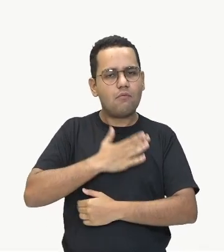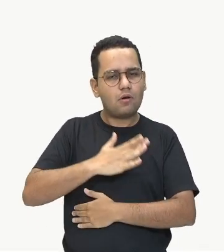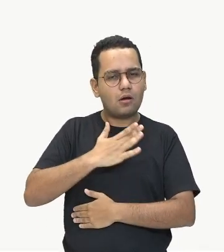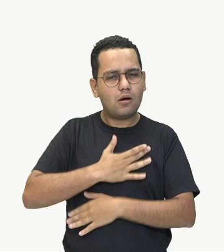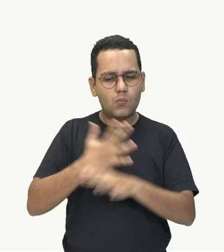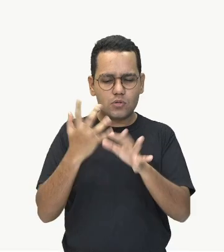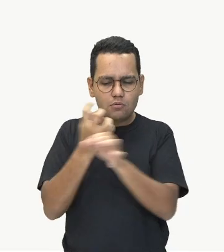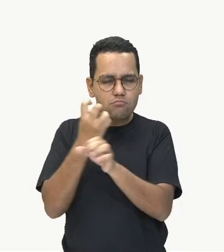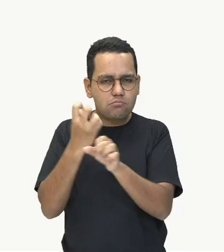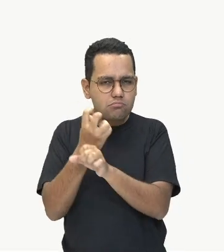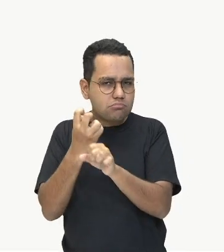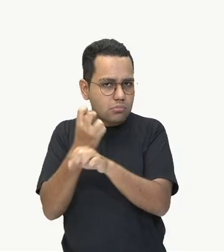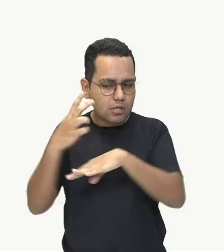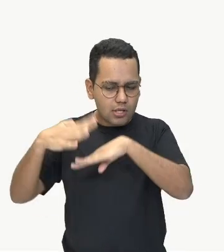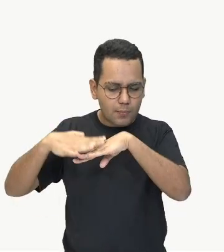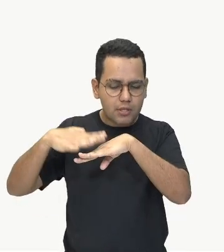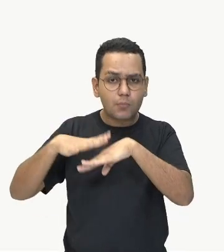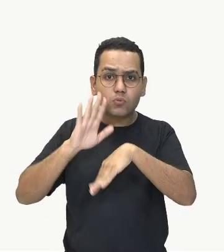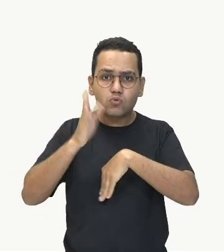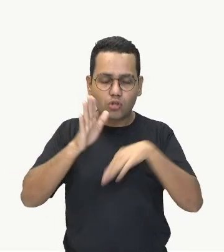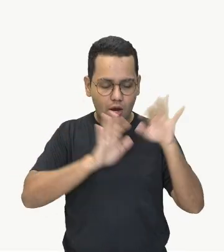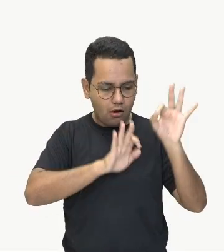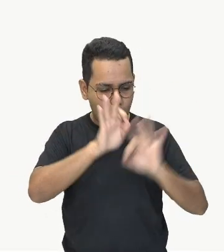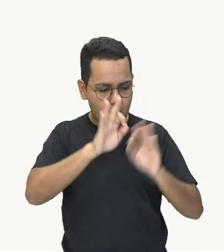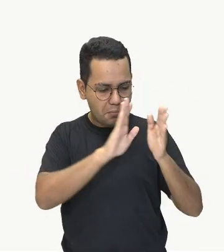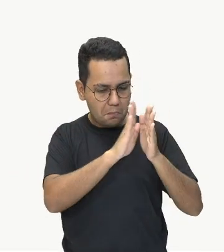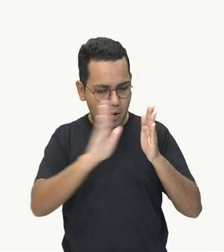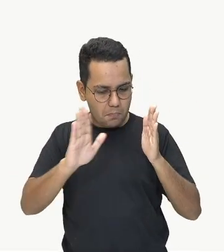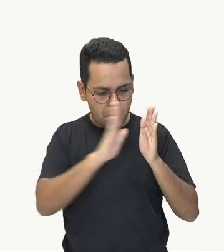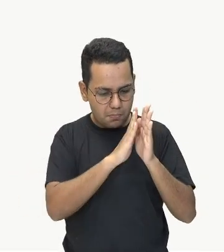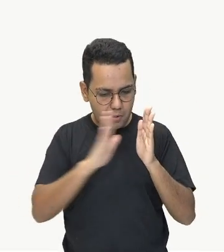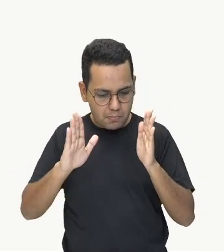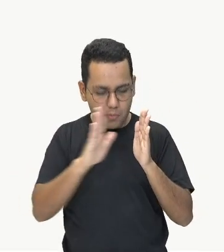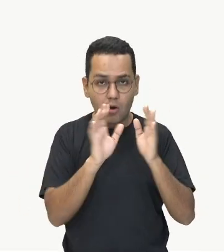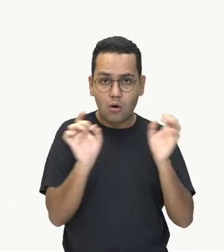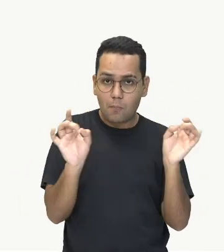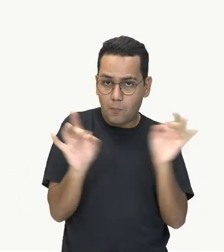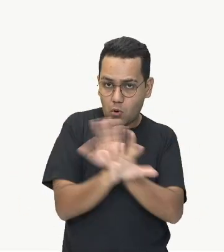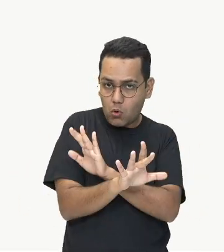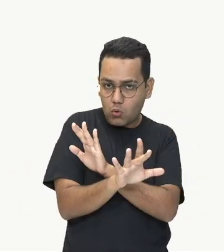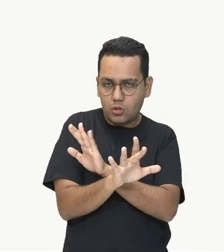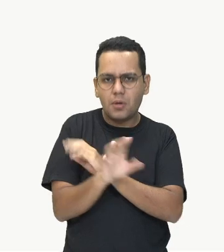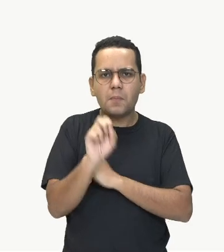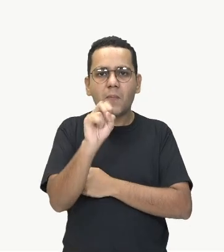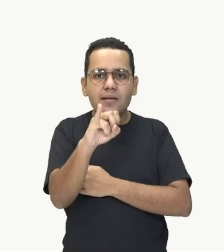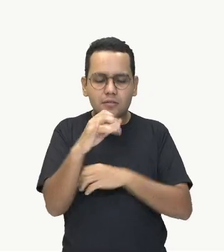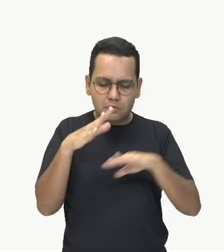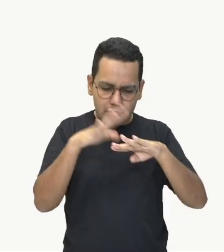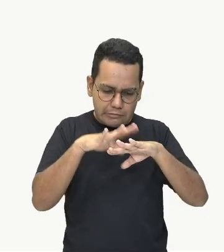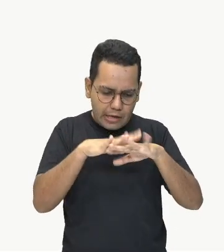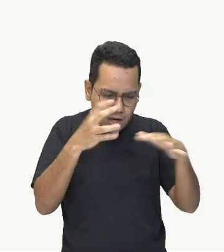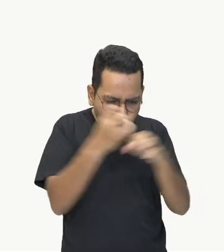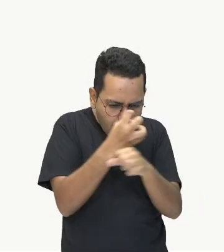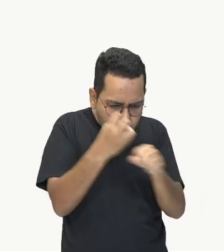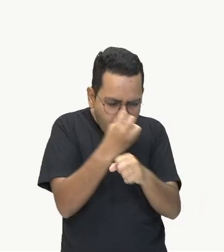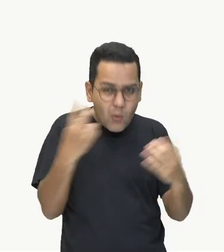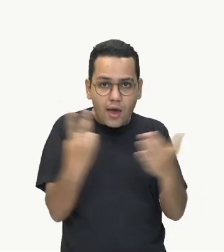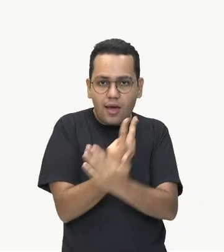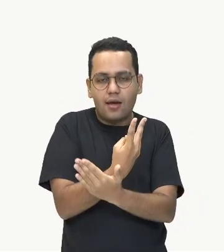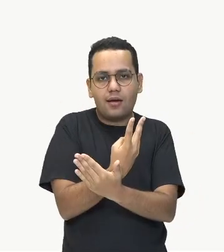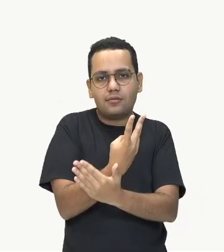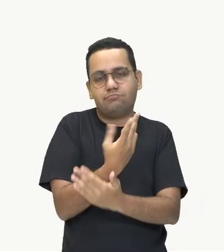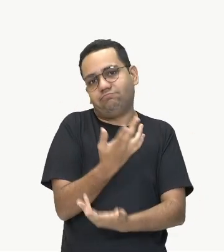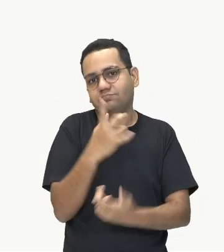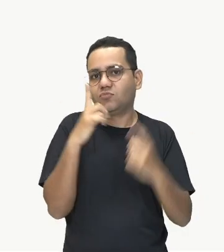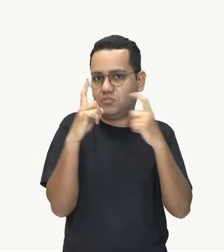organizou tudo isso aí você fez todo esse raciocínio e aí você vai errar matemática aí vai ficar bem triste tá